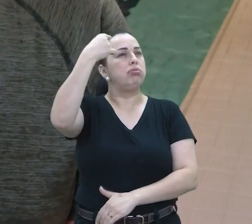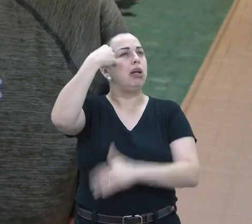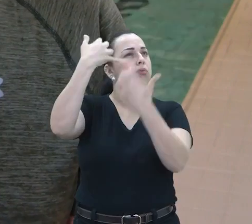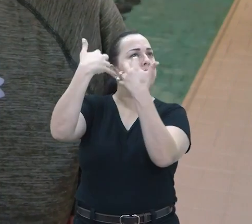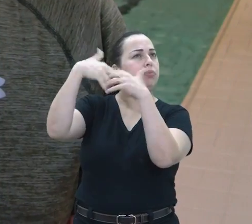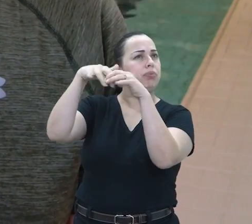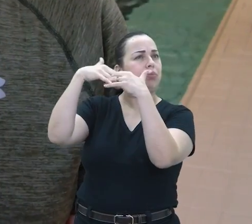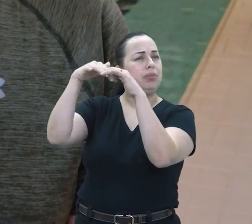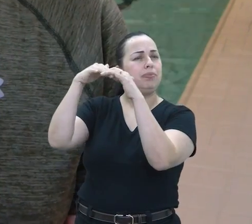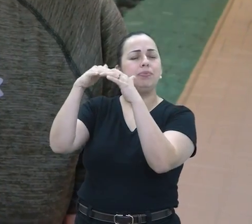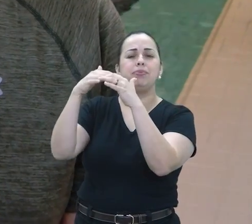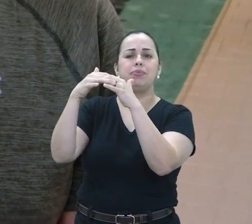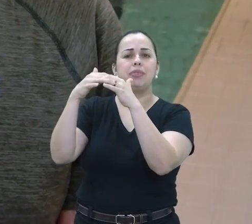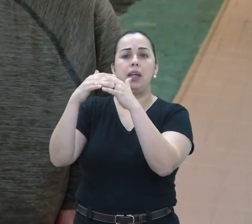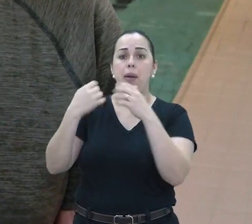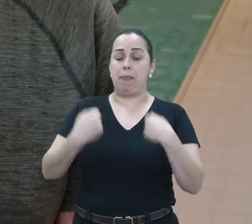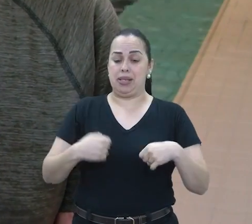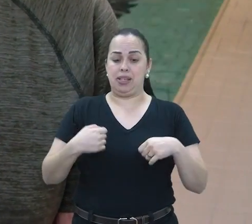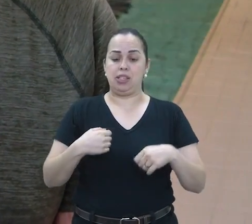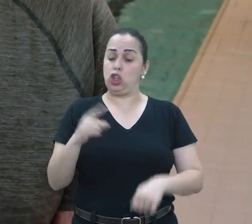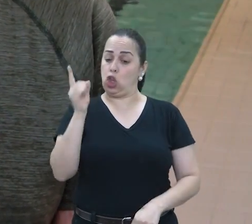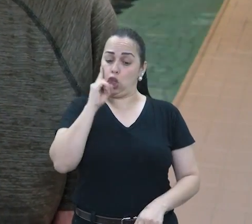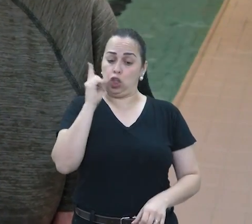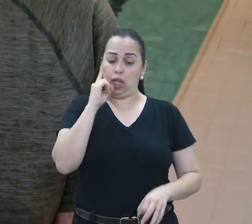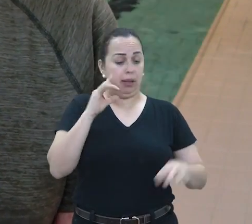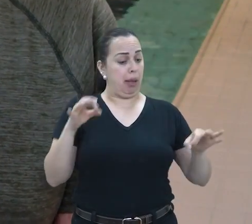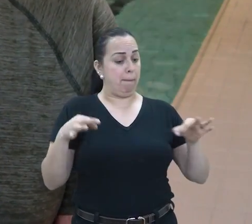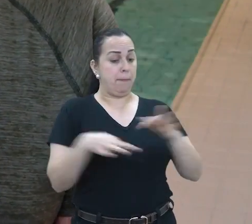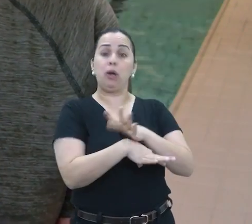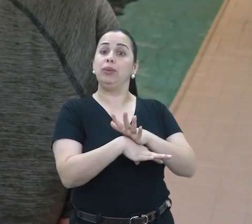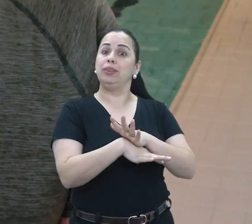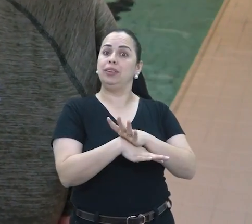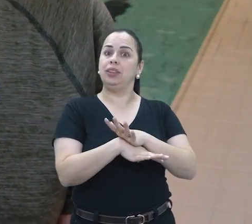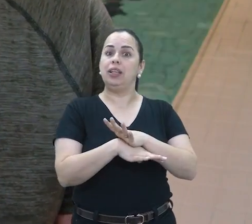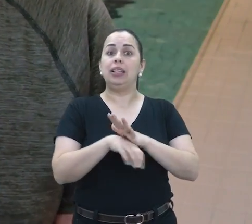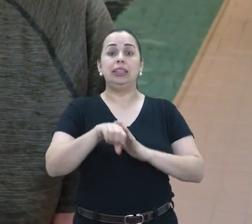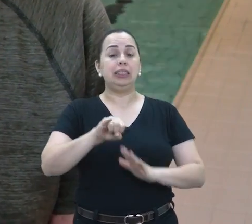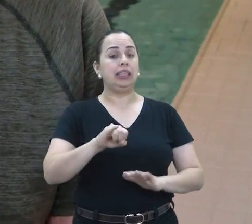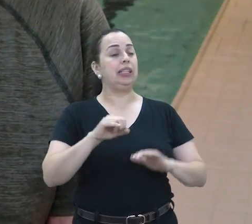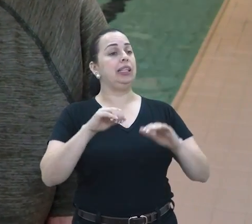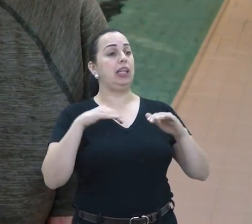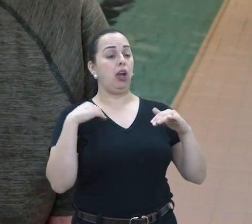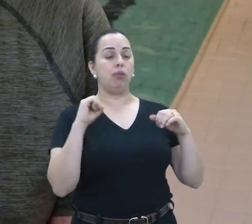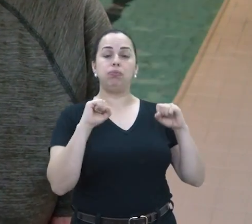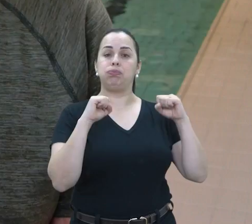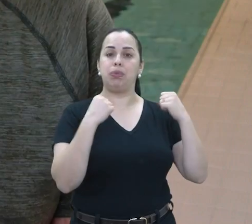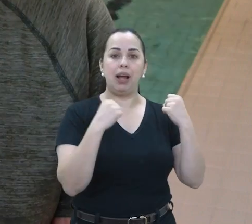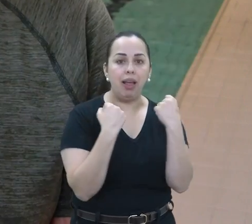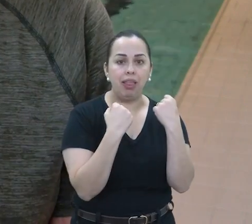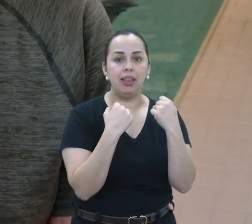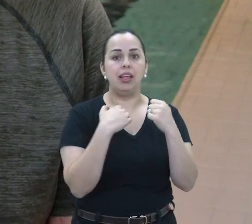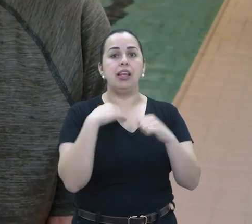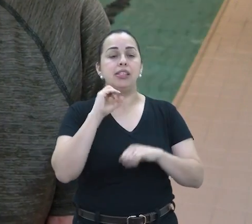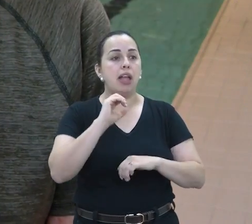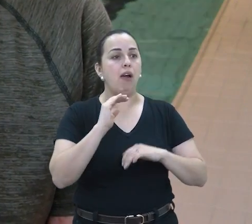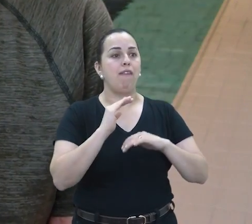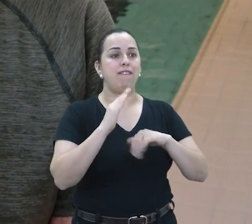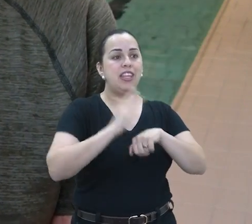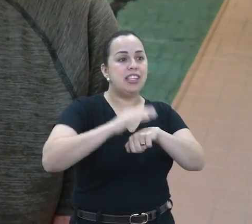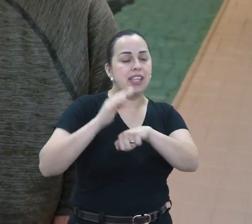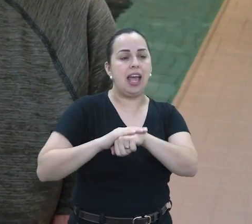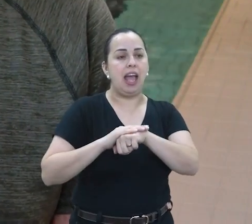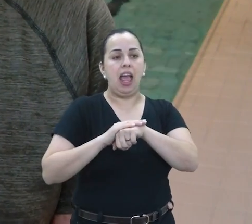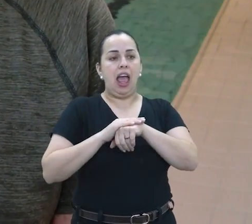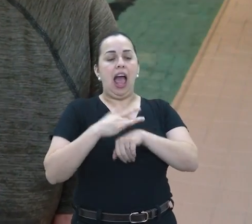né? Que eu tenho que estar preparado para o dia a dia. Que se eu fizer alguma coisa extra, eu não vou